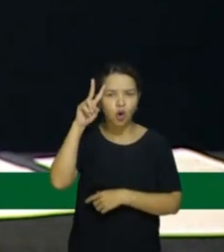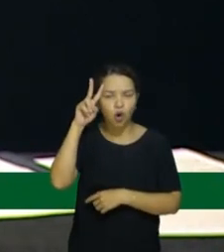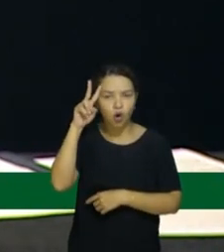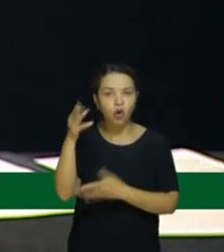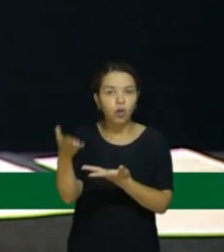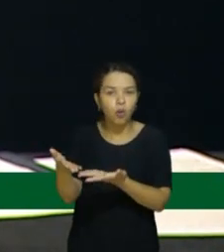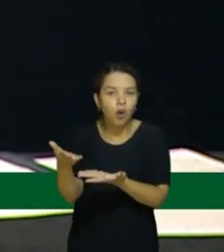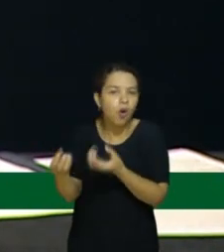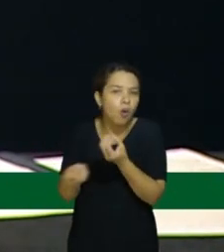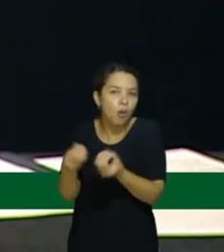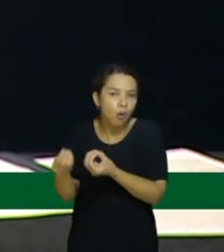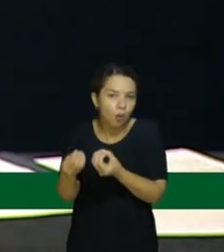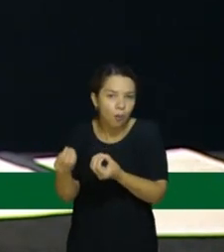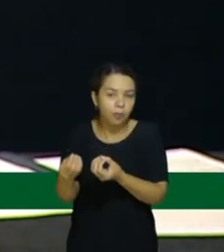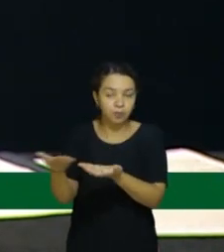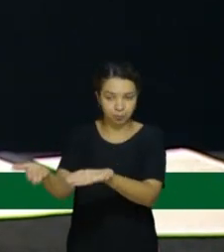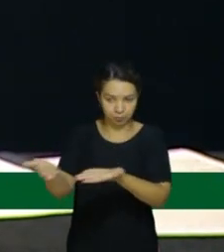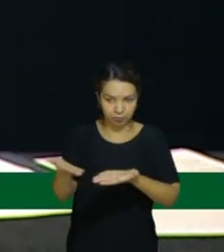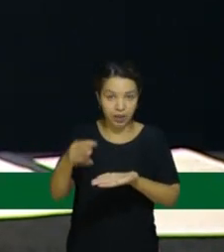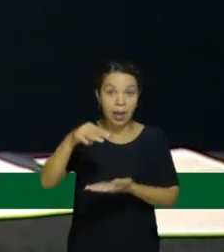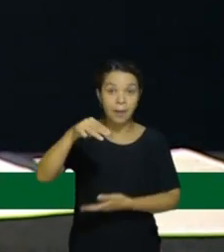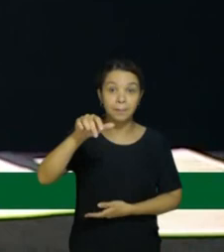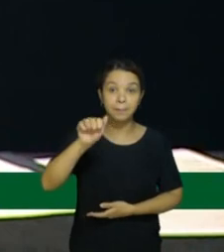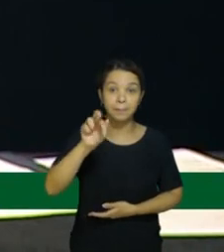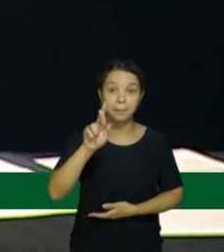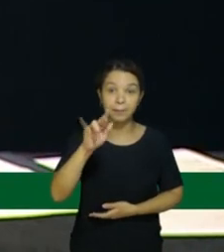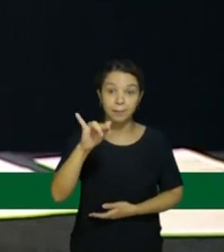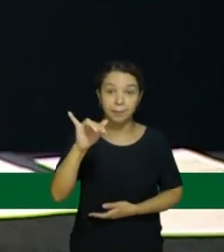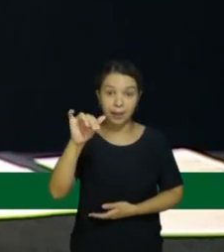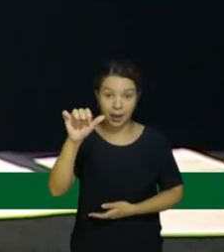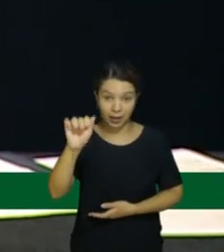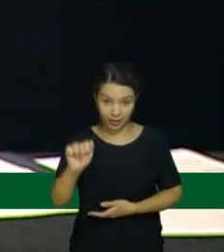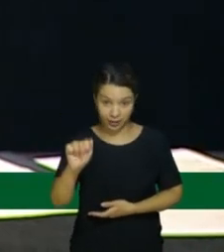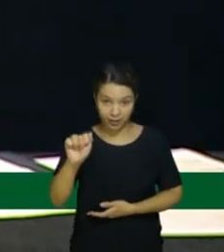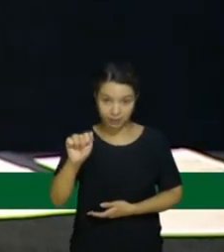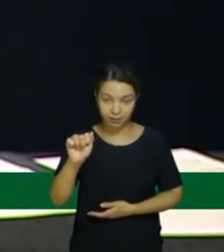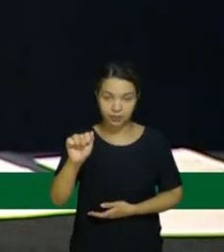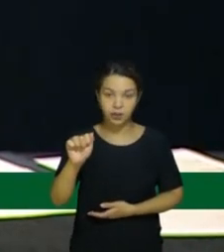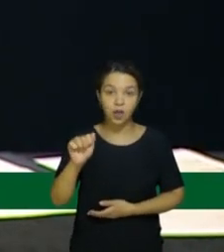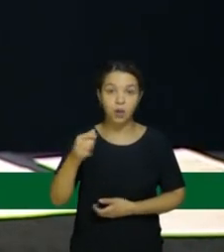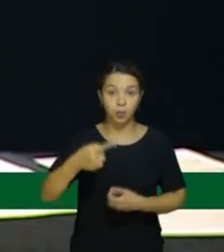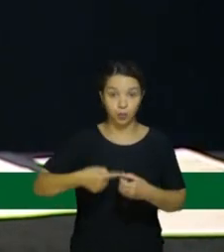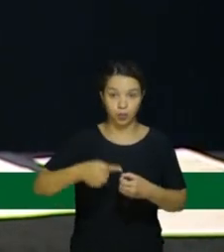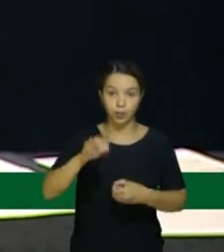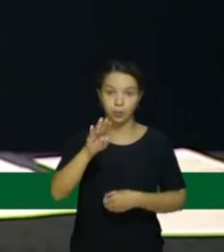palavra Maria Helena município de